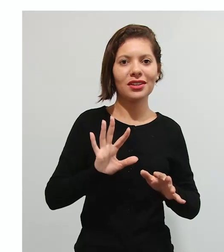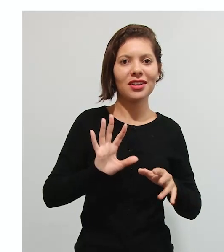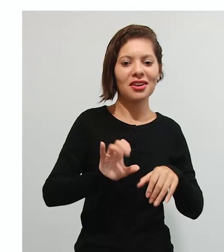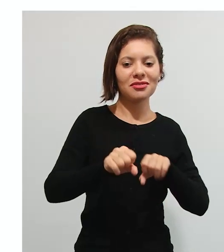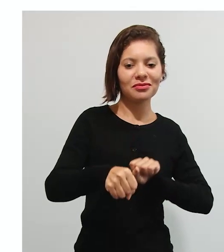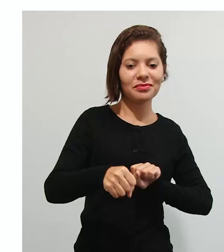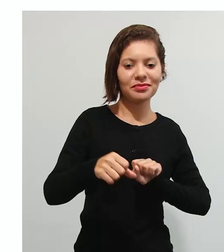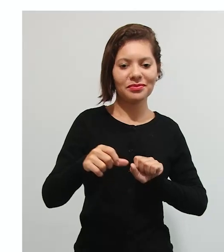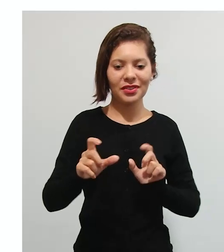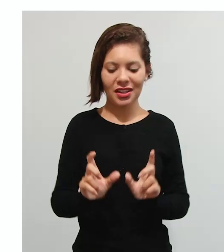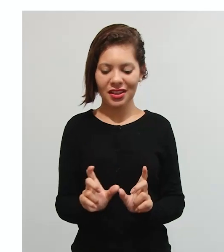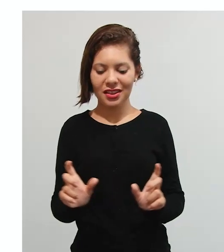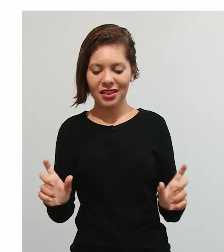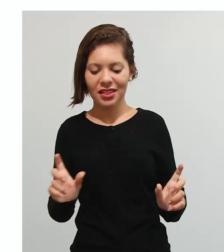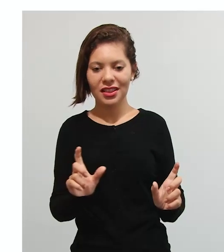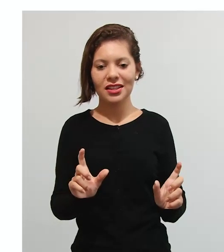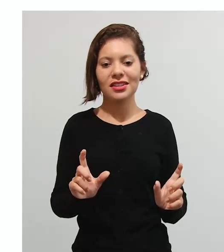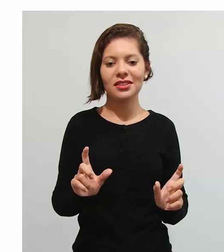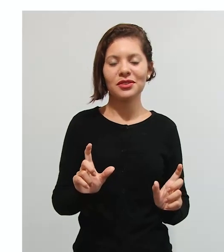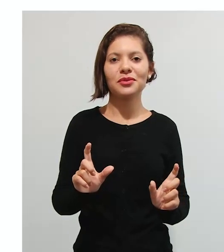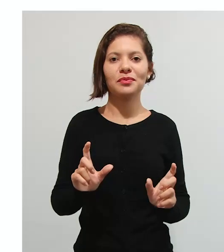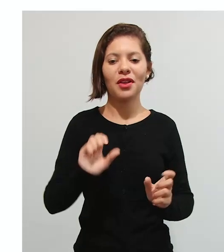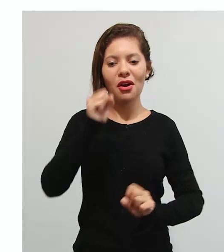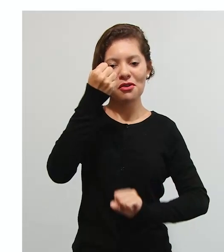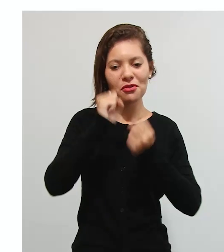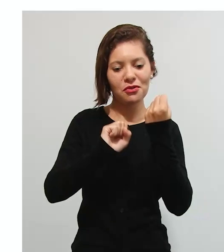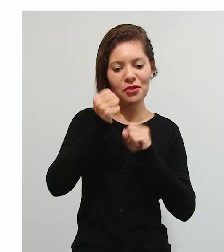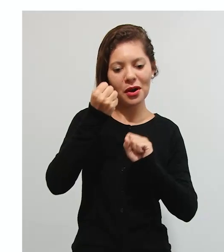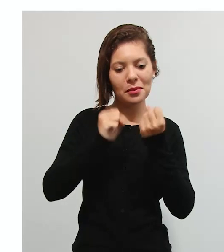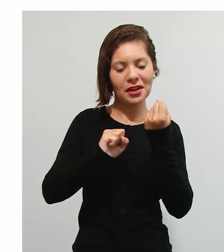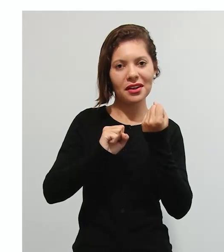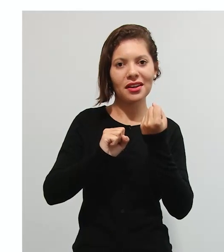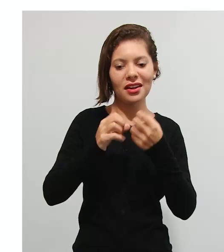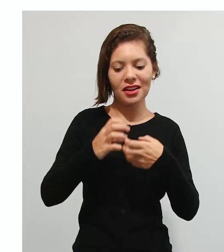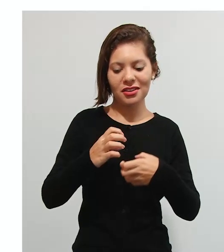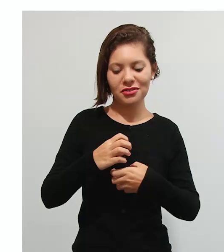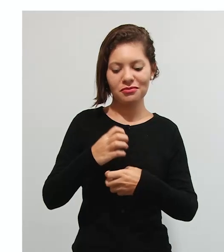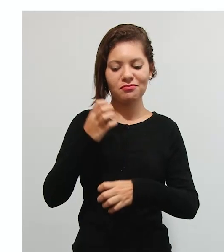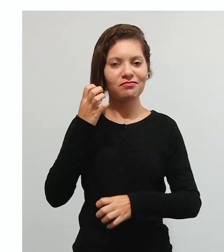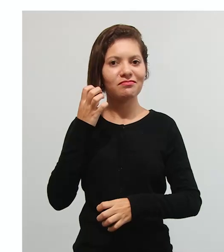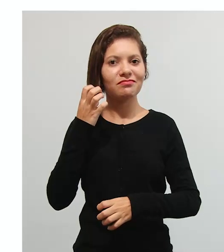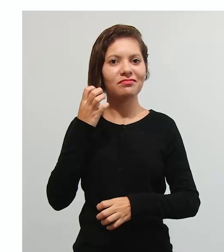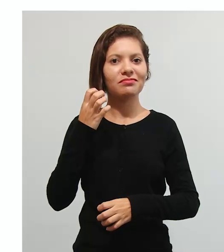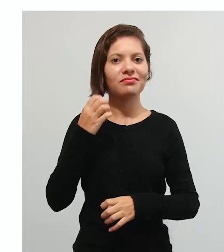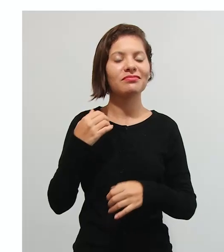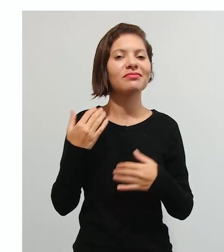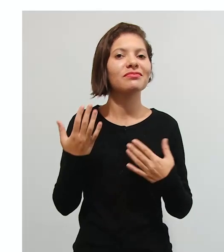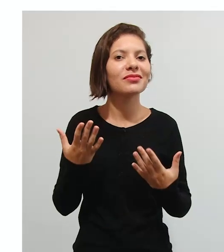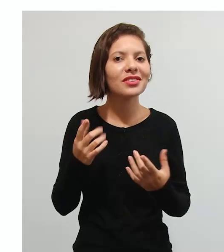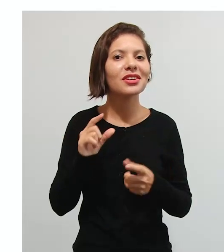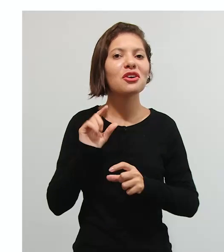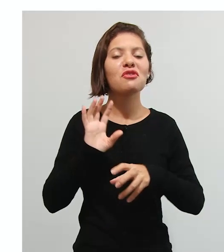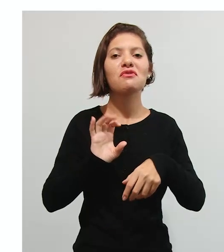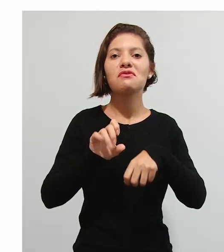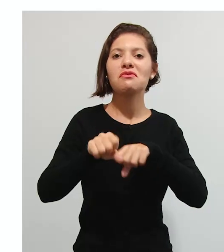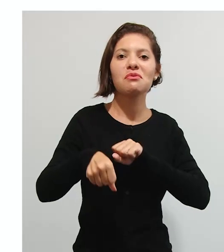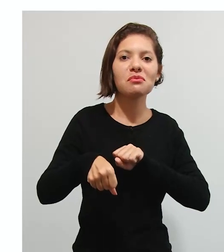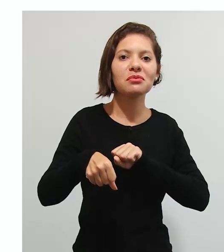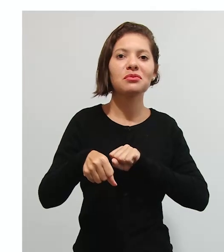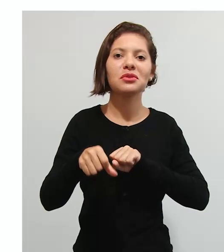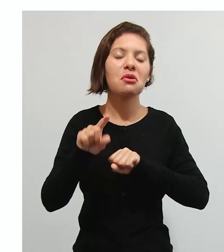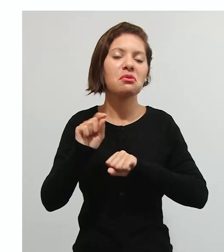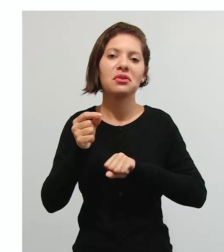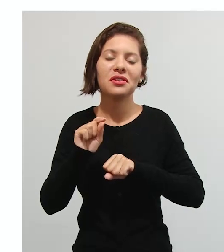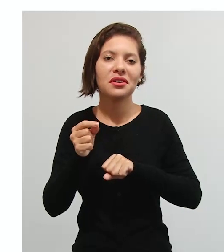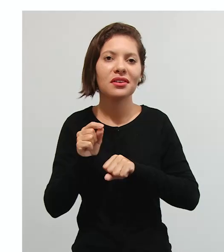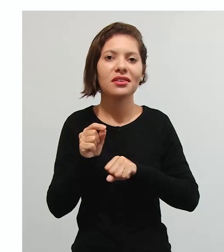vida. E aí embaixo está escrito na mesa assim, fábrica de diplomas, ou seja, que a formação não